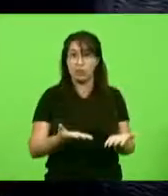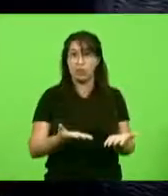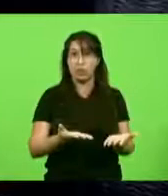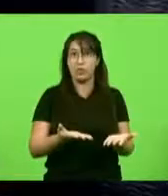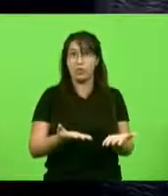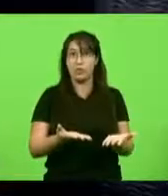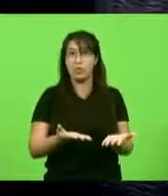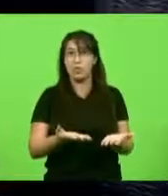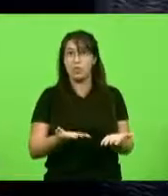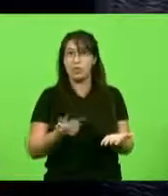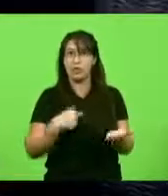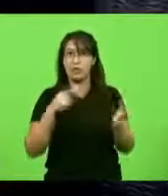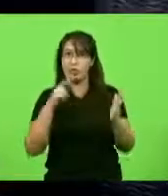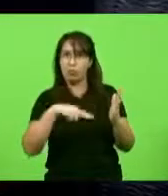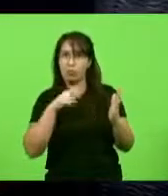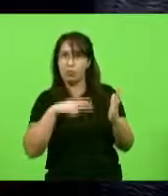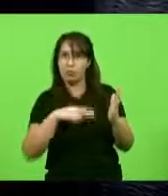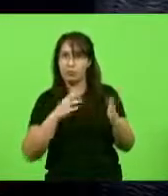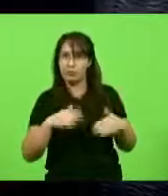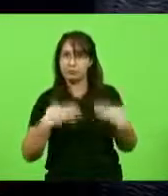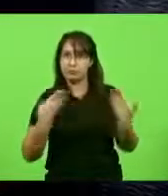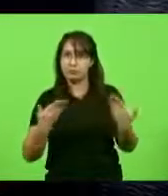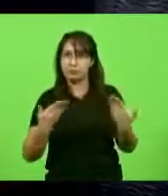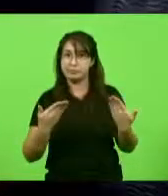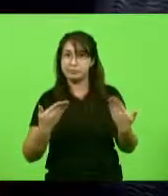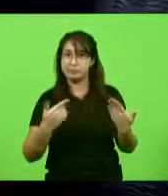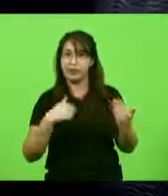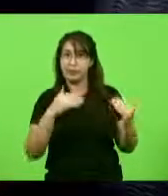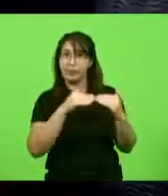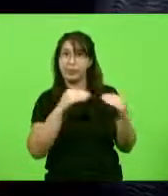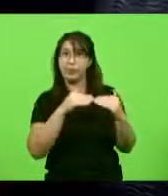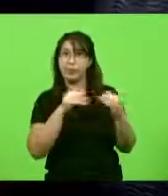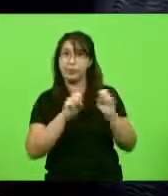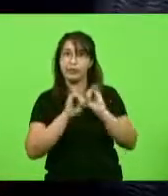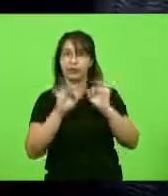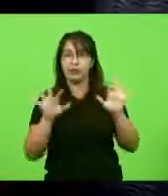pauta, com a minha concordância,